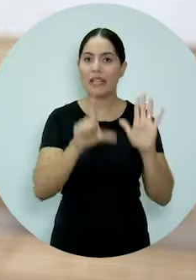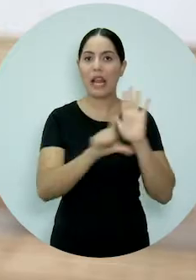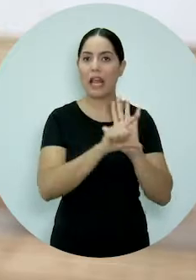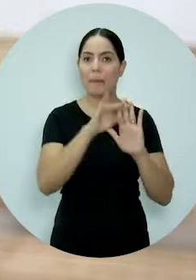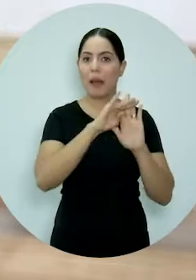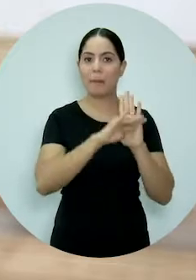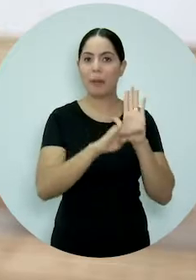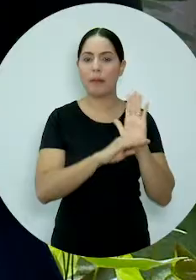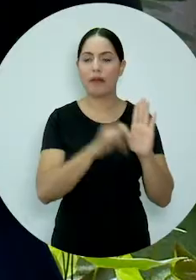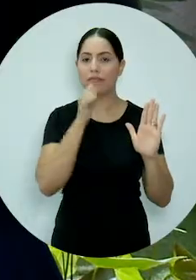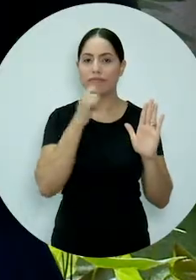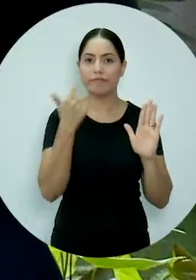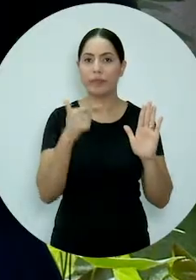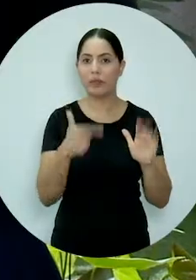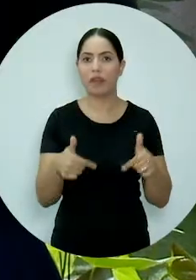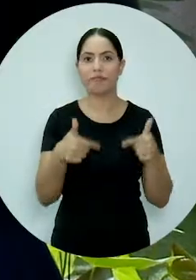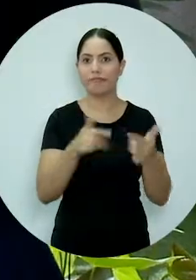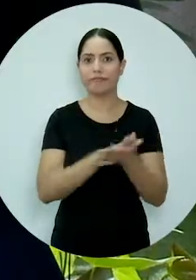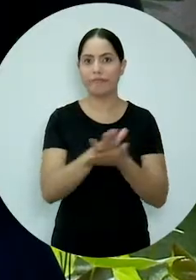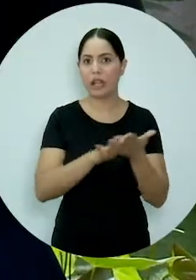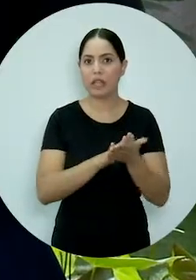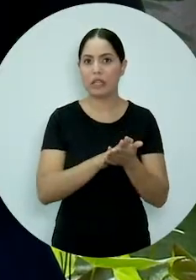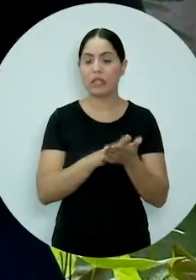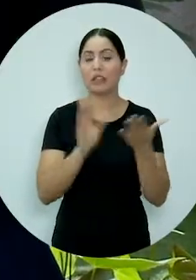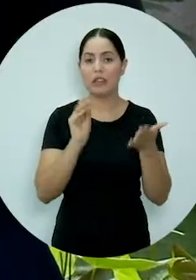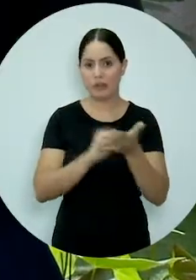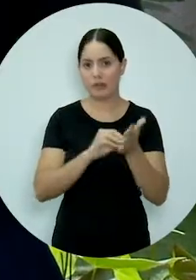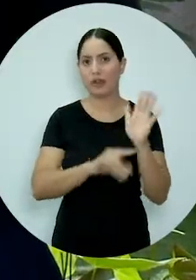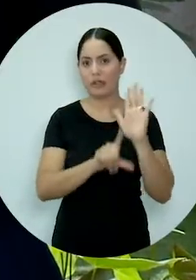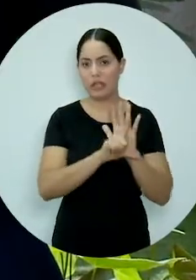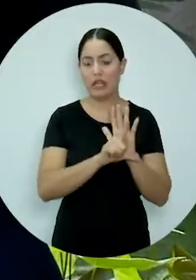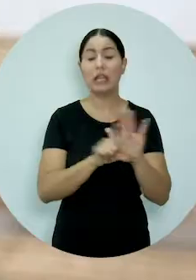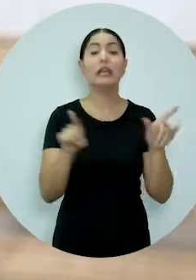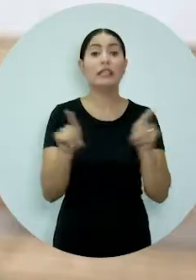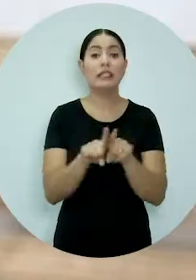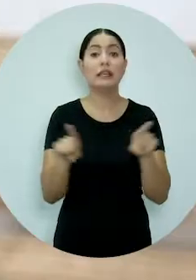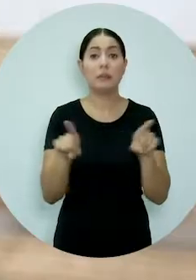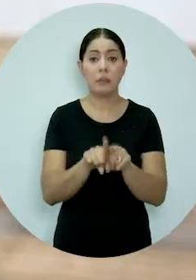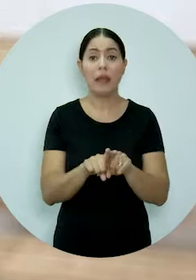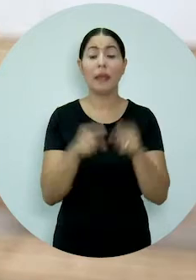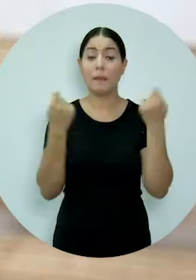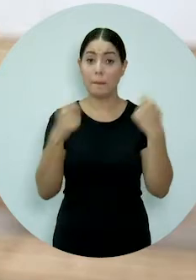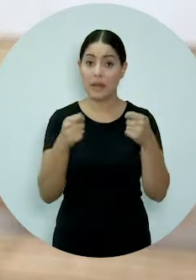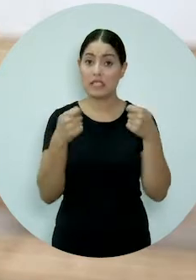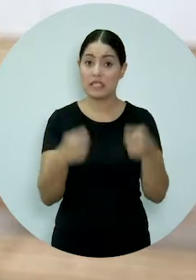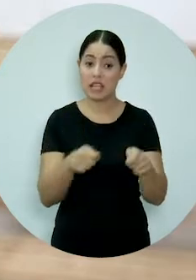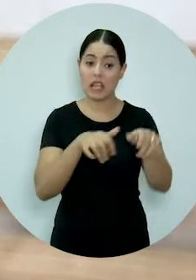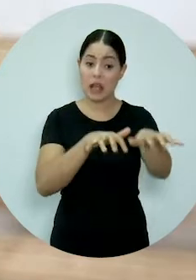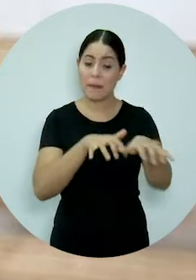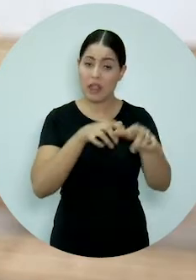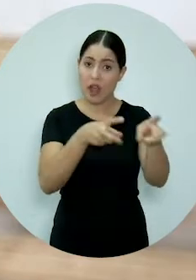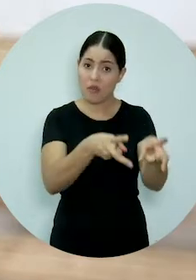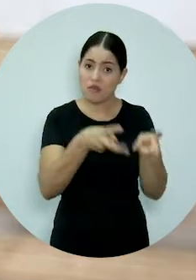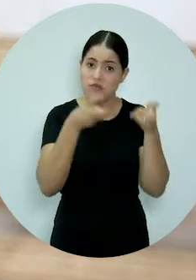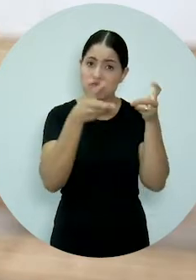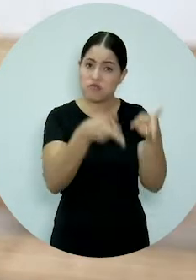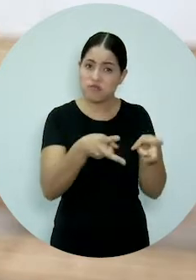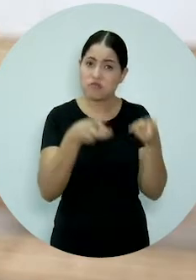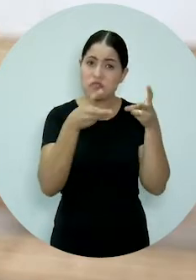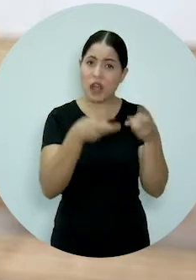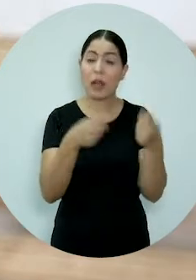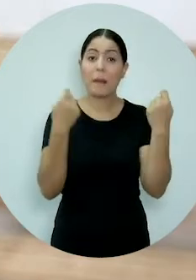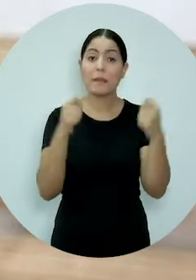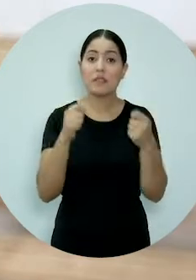em que preveja essas atividades. Além disso, é necessário que a exploração mineral tenha que